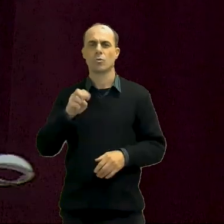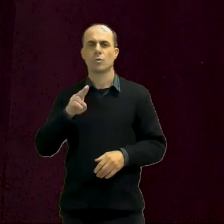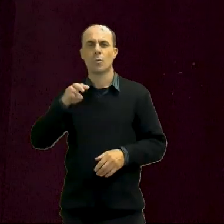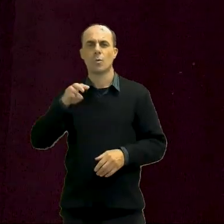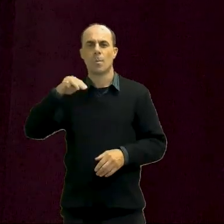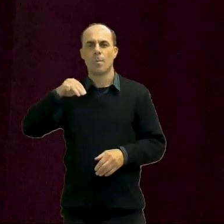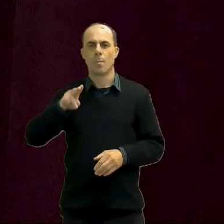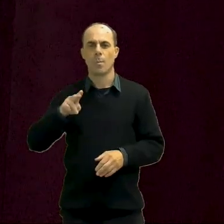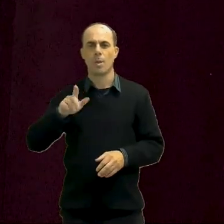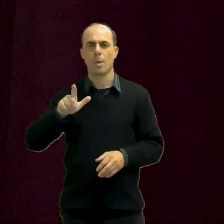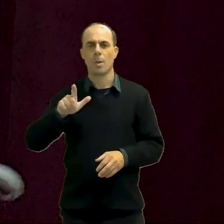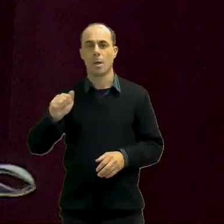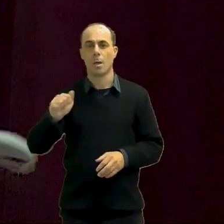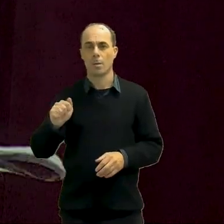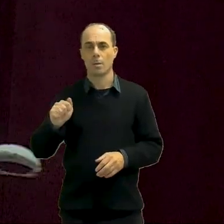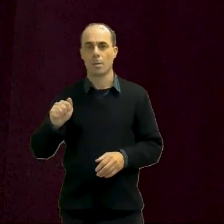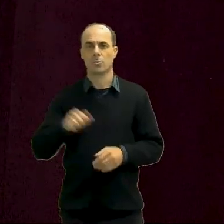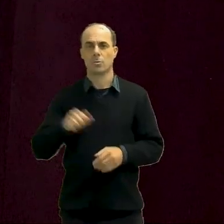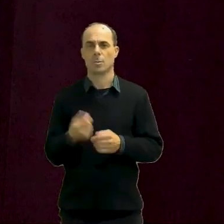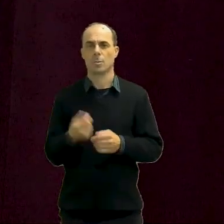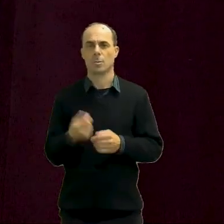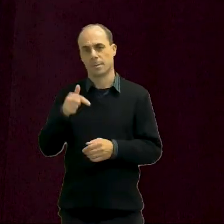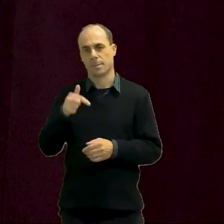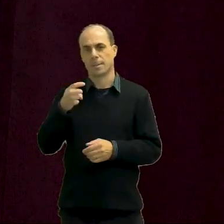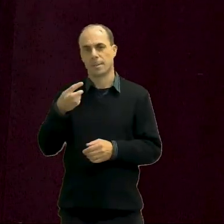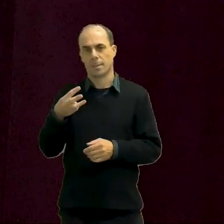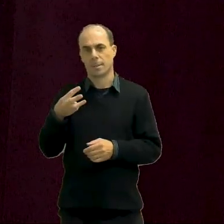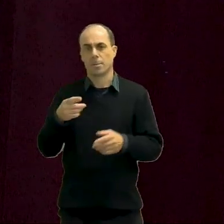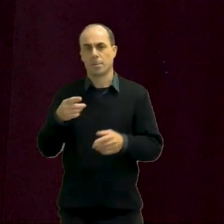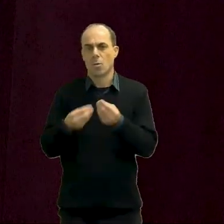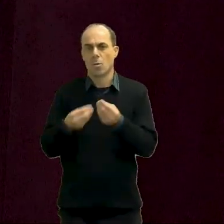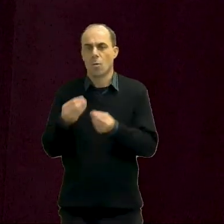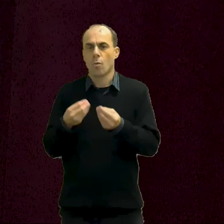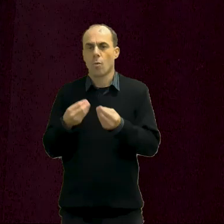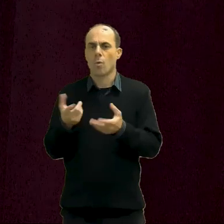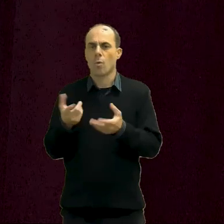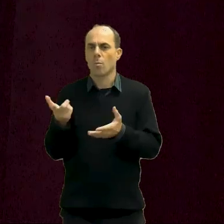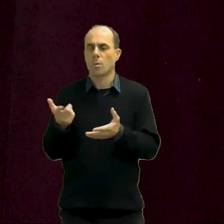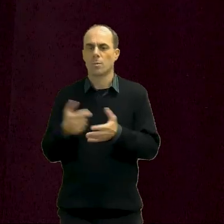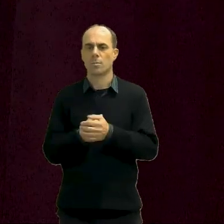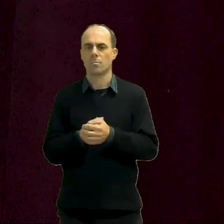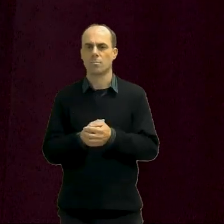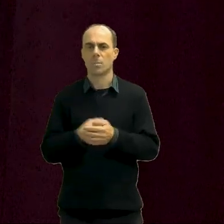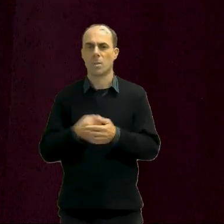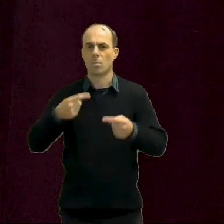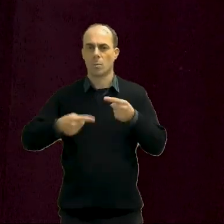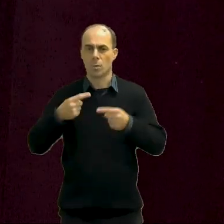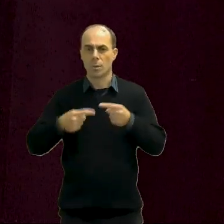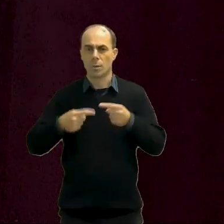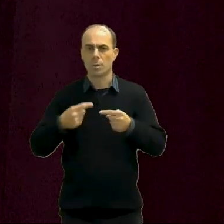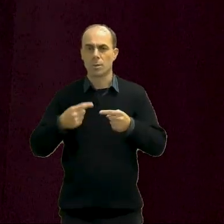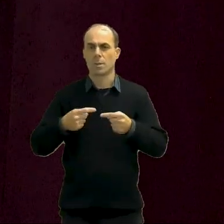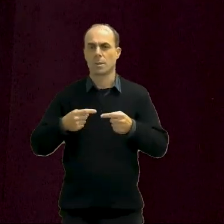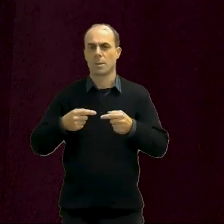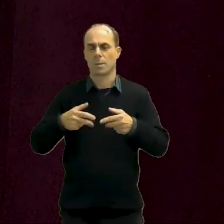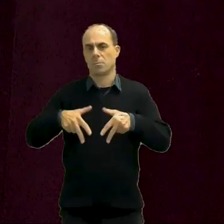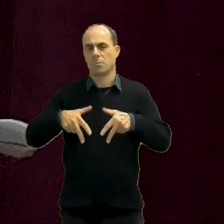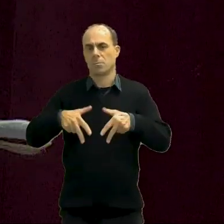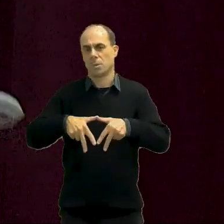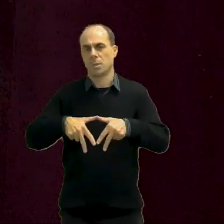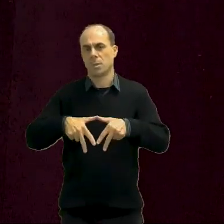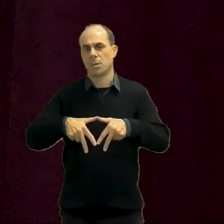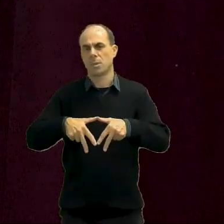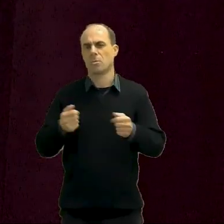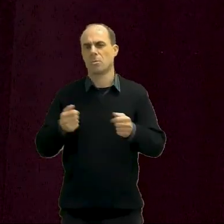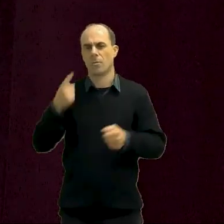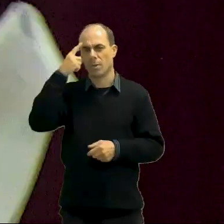também tem tem atuado nessa questão da violência política de gênero né e não